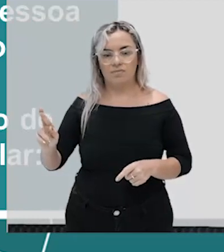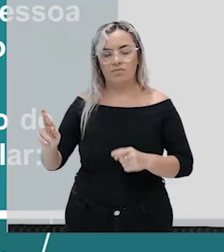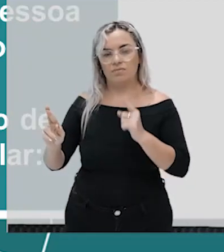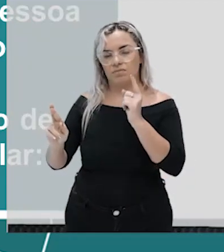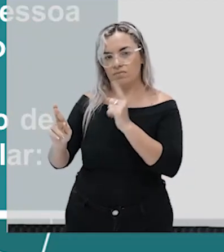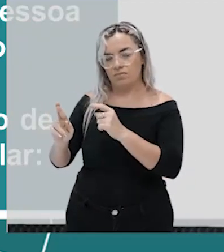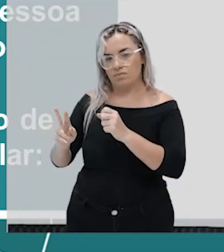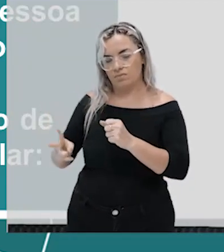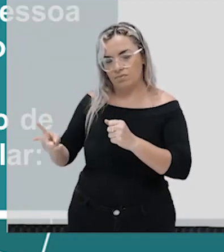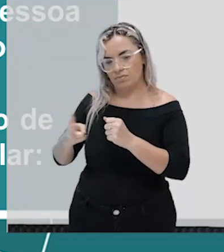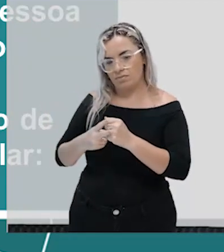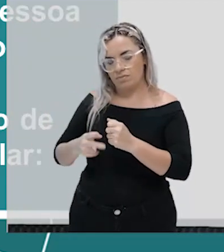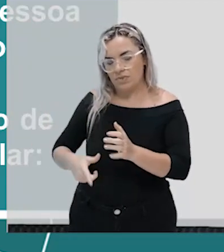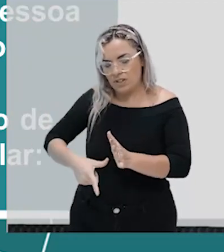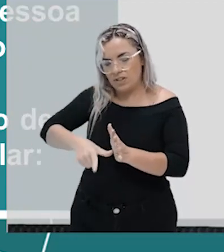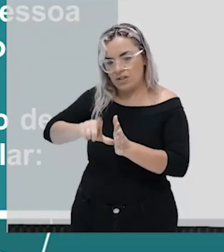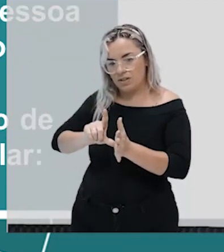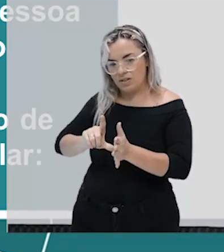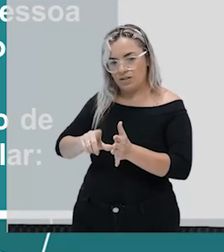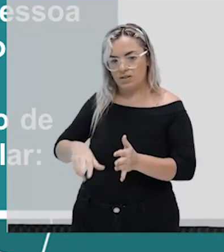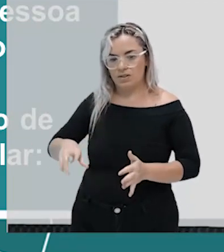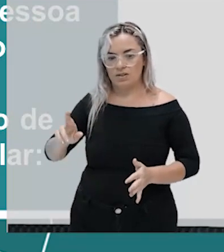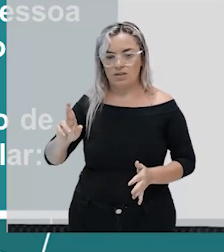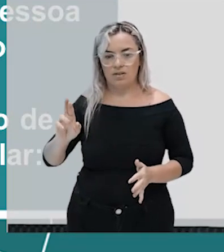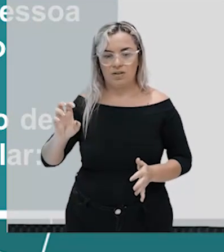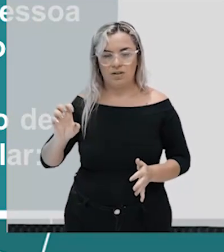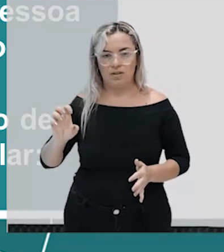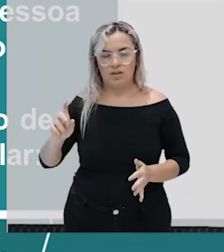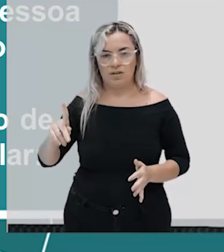tenho o verbo repor. Cadê?